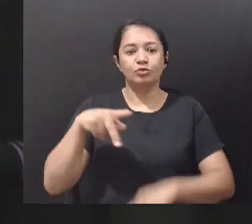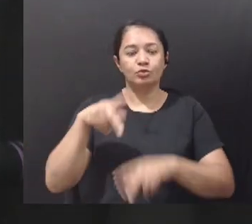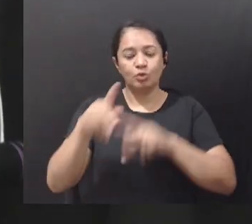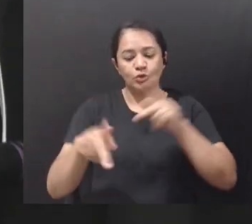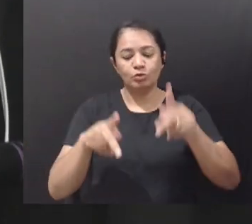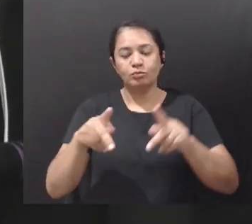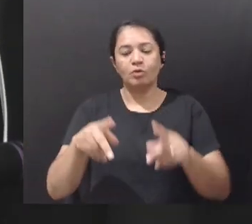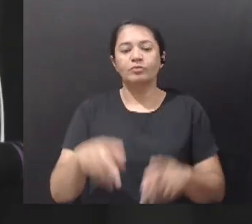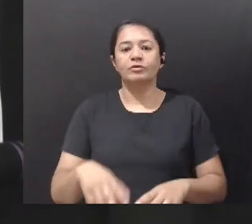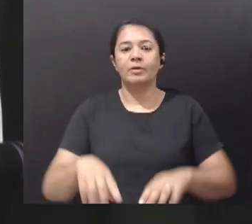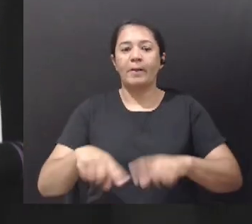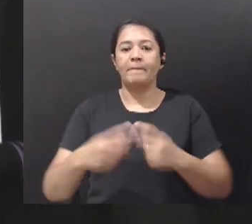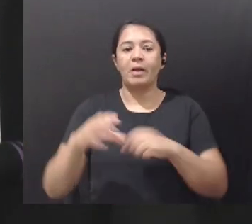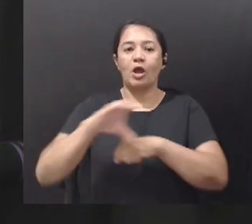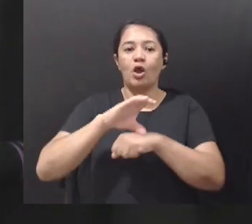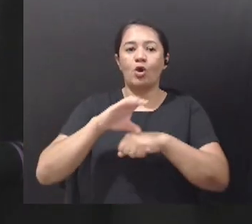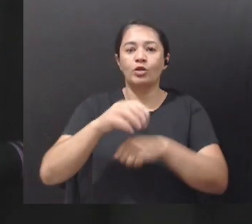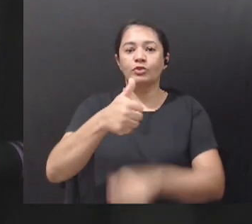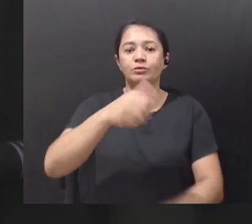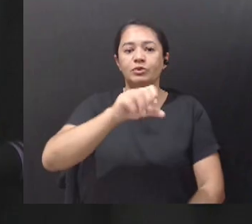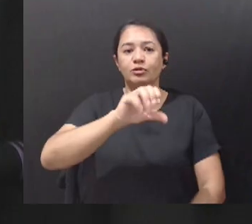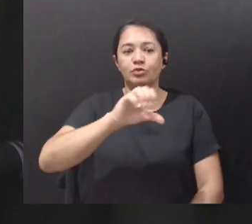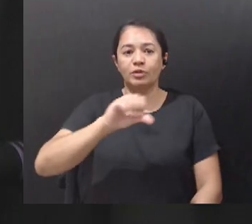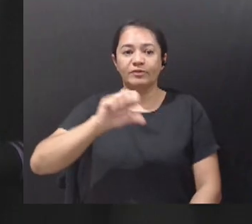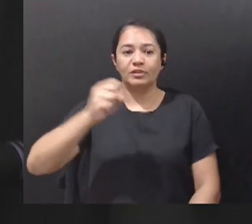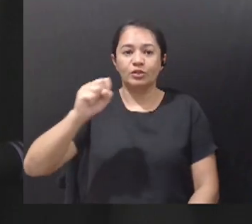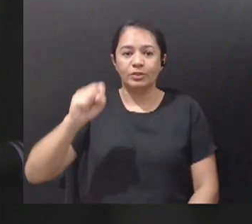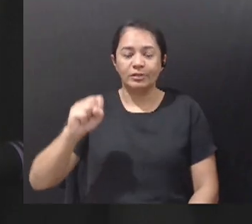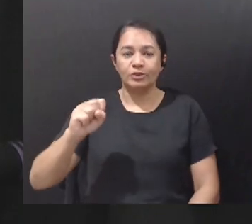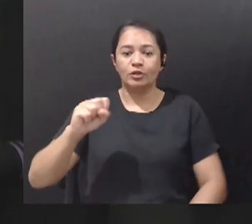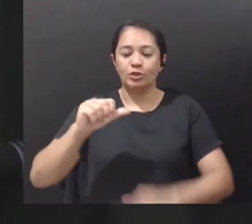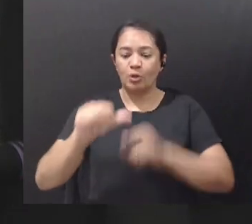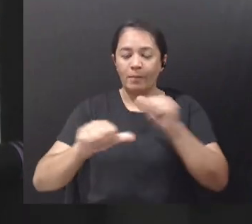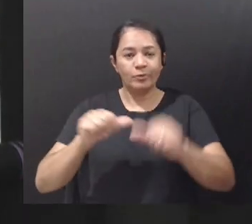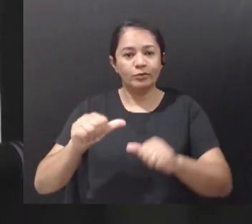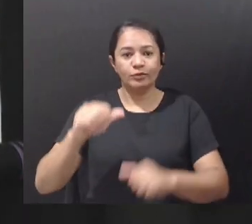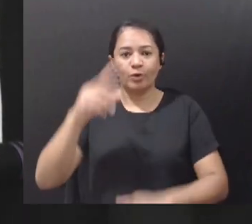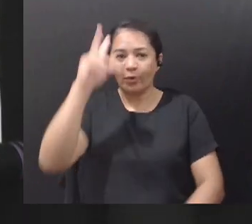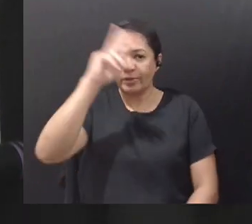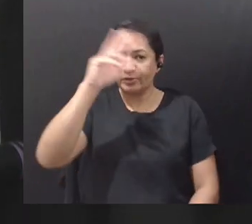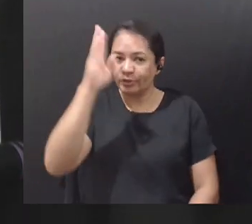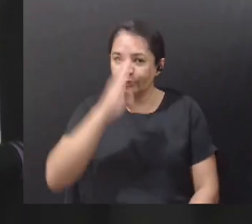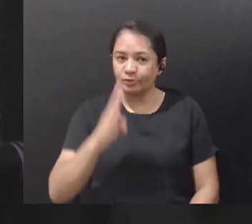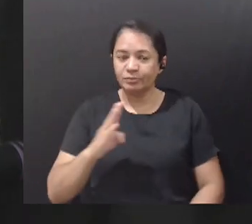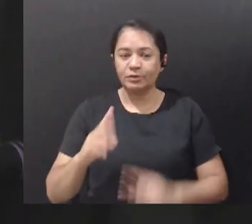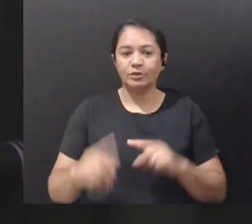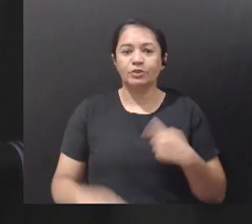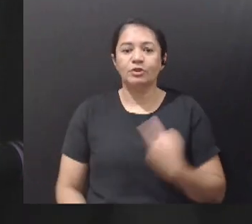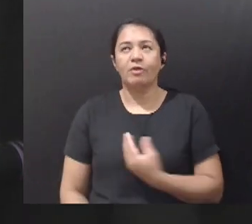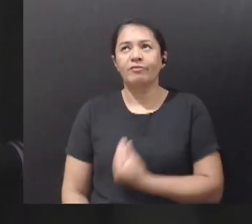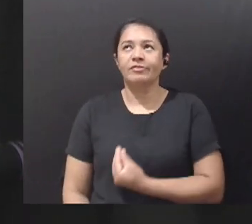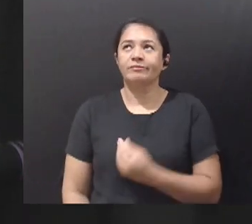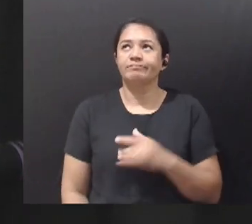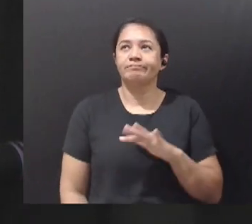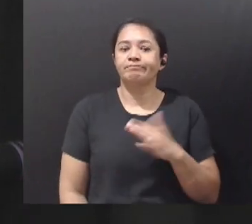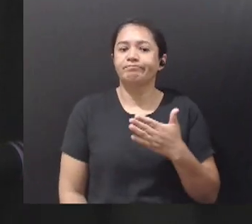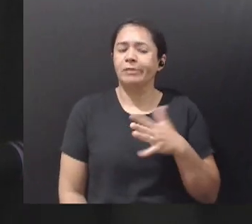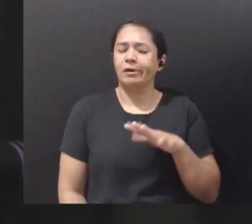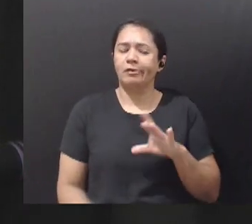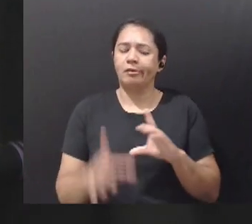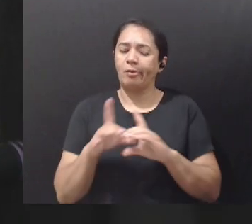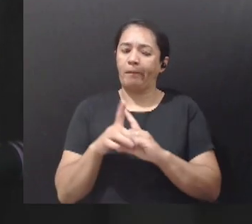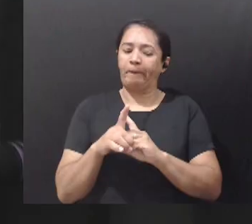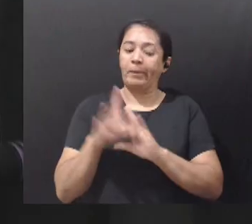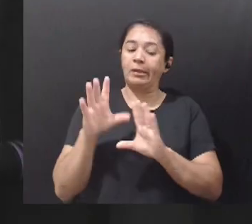de 88 mudou a história do Brasil, porque até então a gente vivia mais ou menos numa democracia